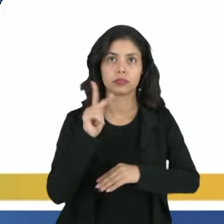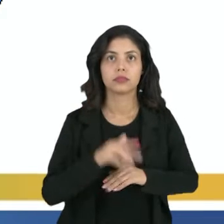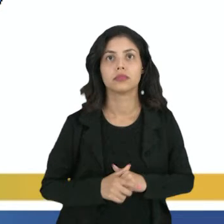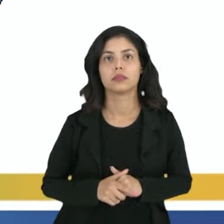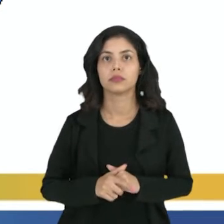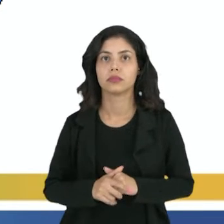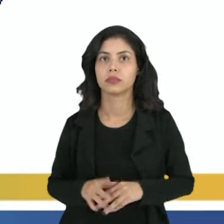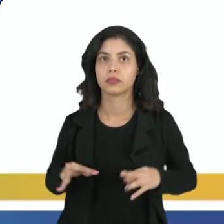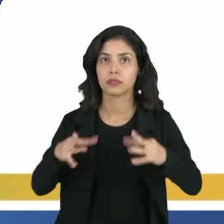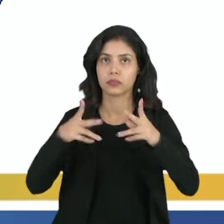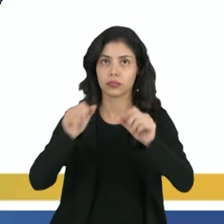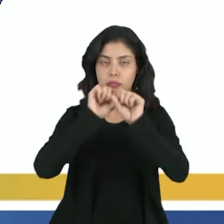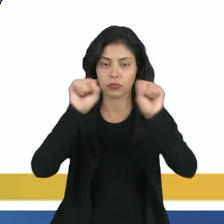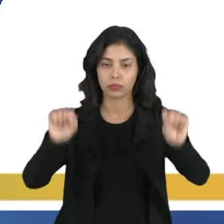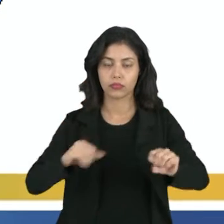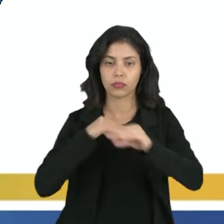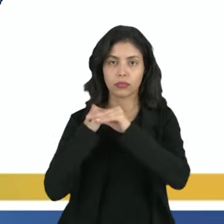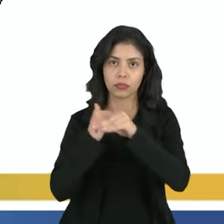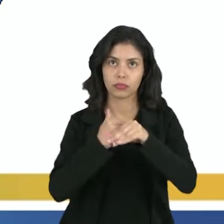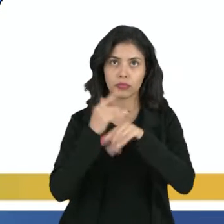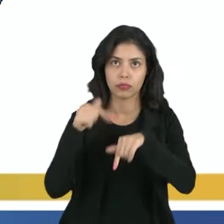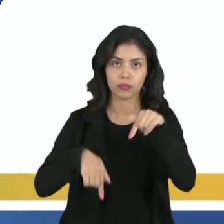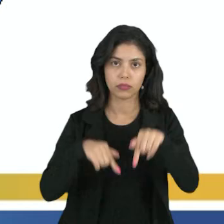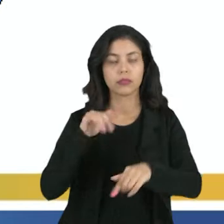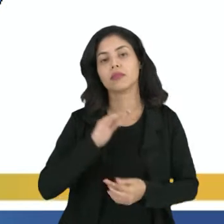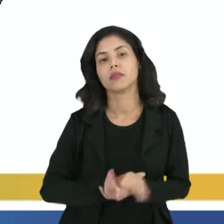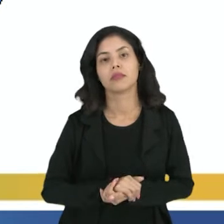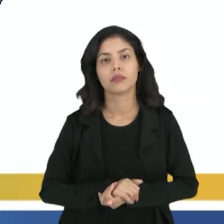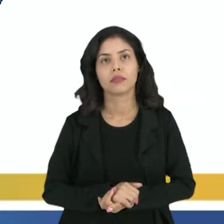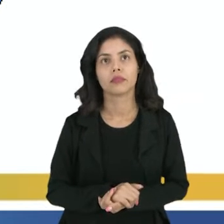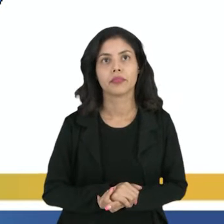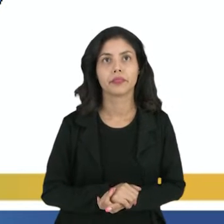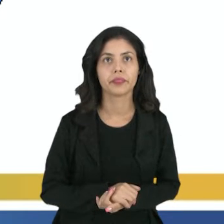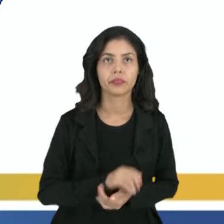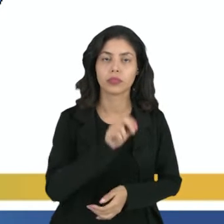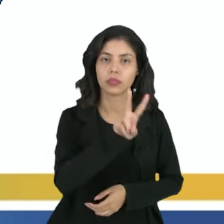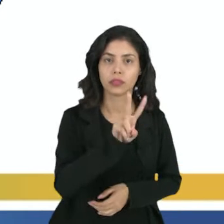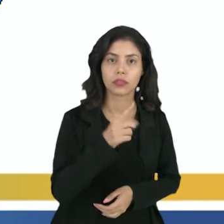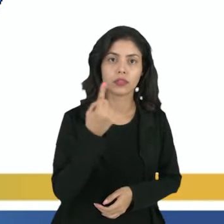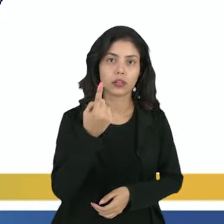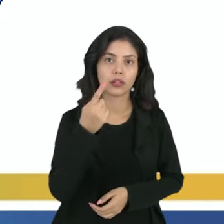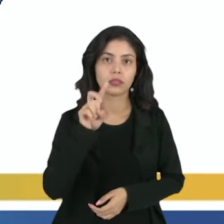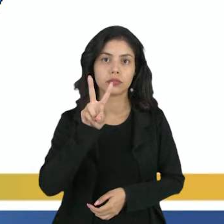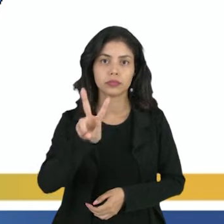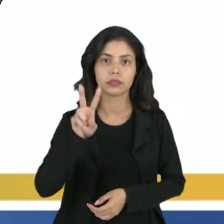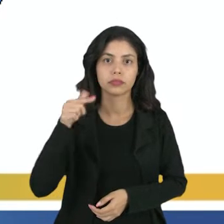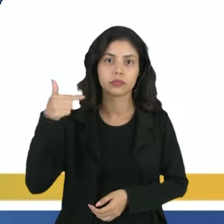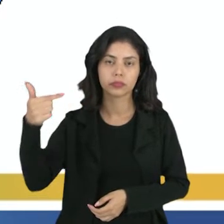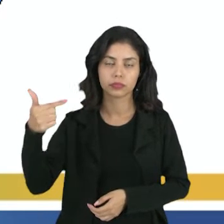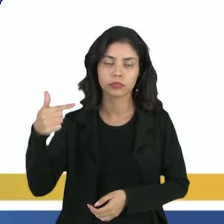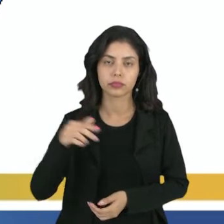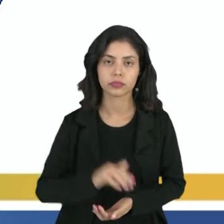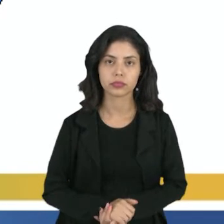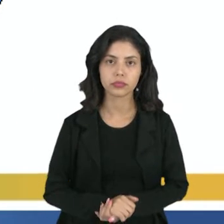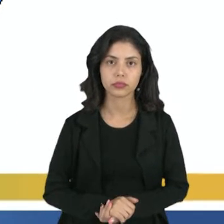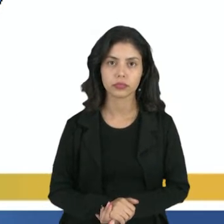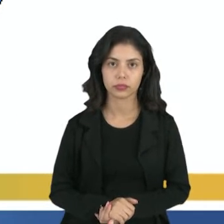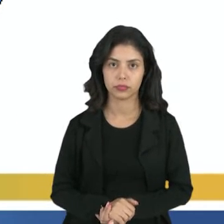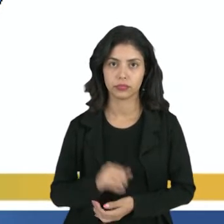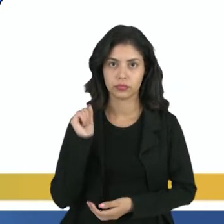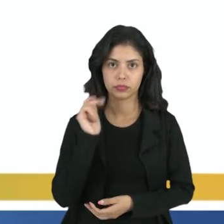ok? Então, todo sistema se encontra em equilíbrio químico. Velocidade 1 é igual a velocidade